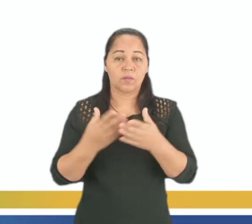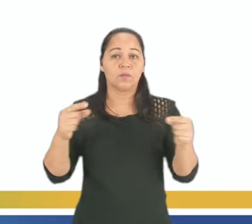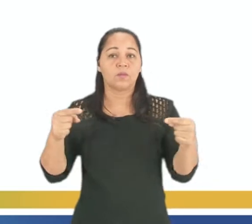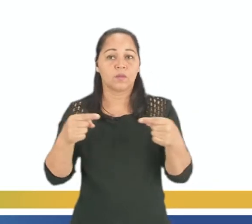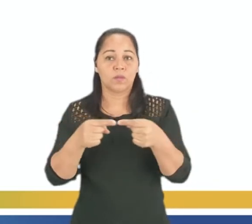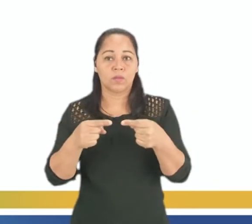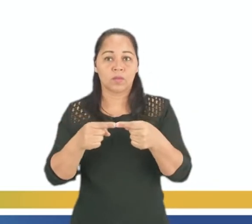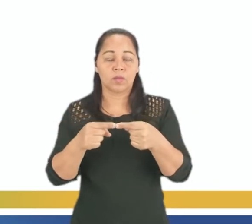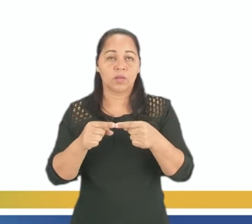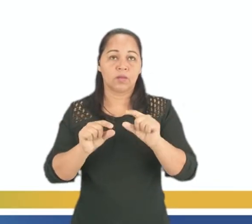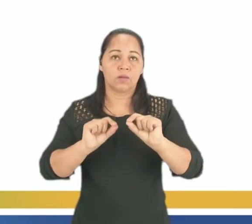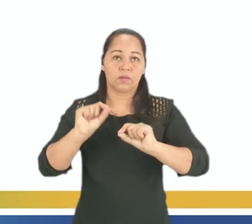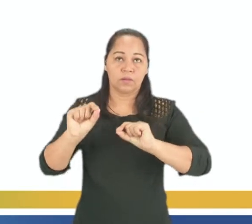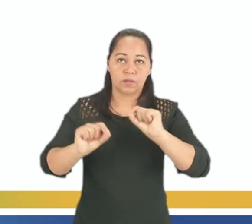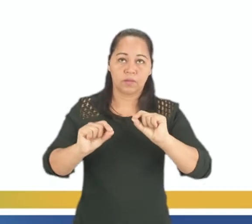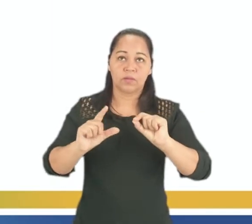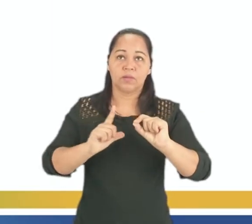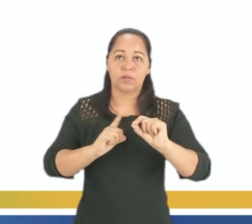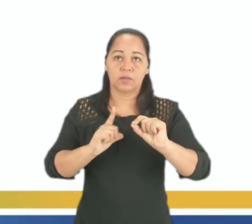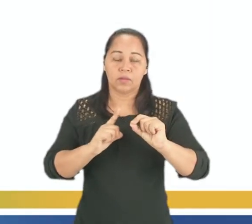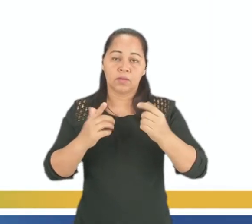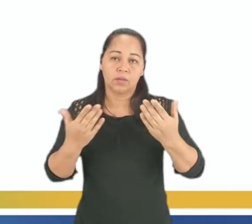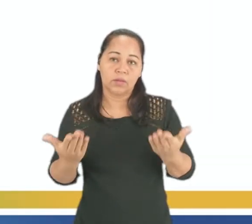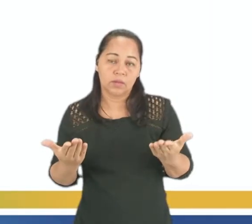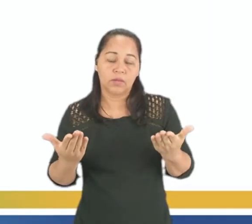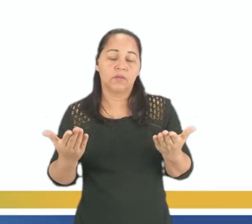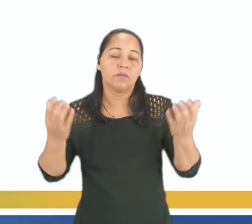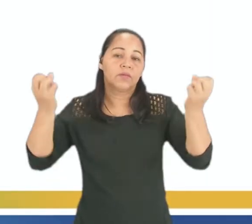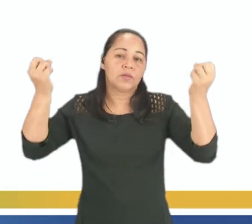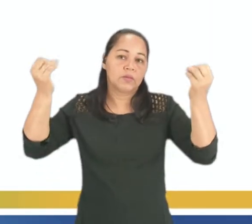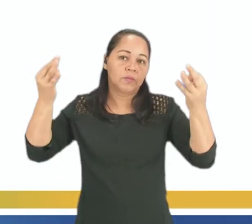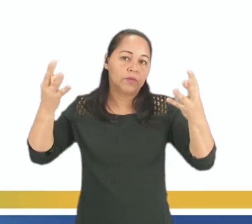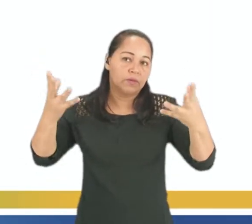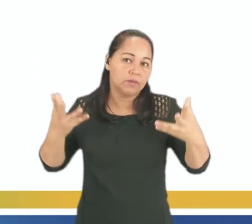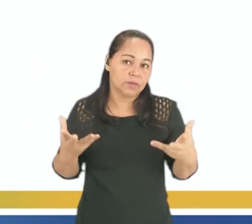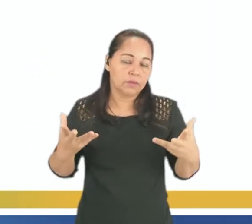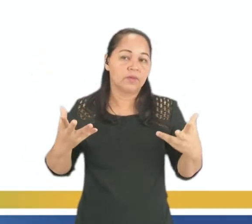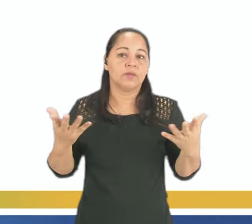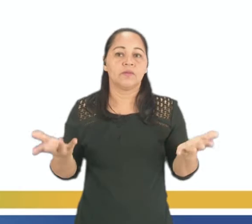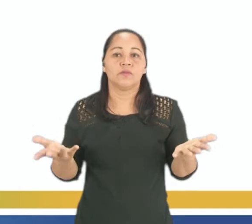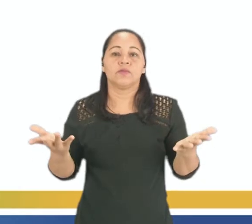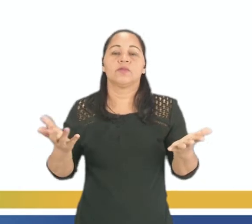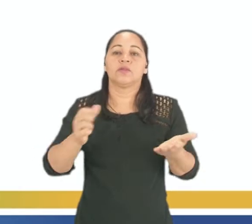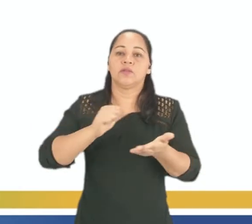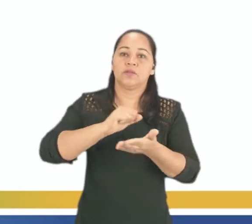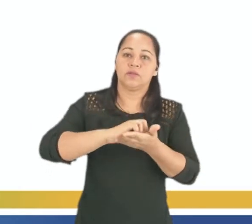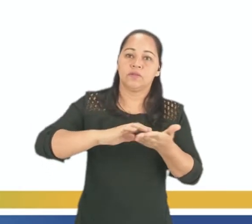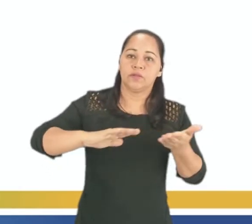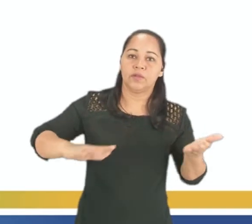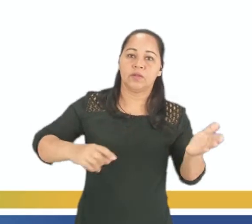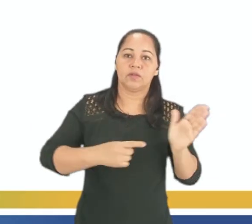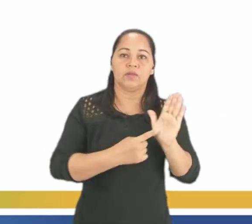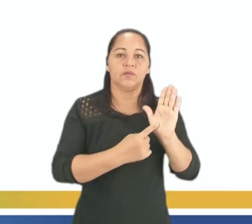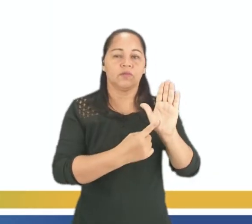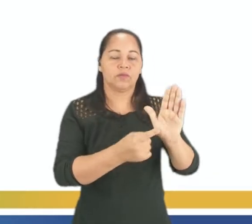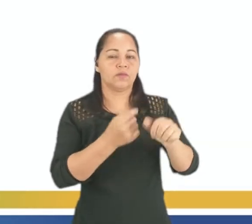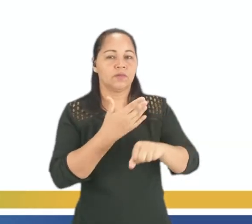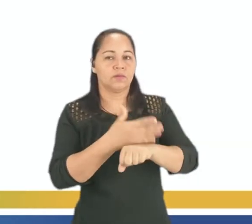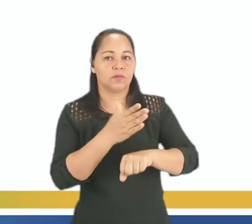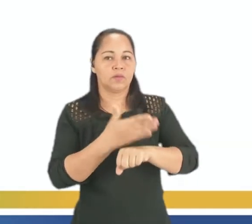Observe que na aula anterior nós comentamos que as situações problemas apresentadas lá